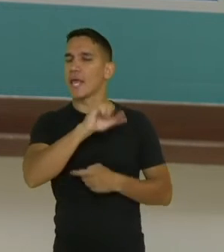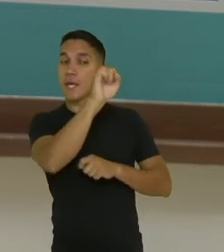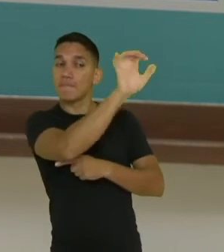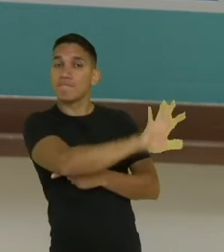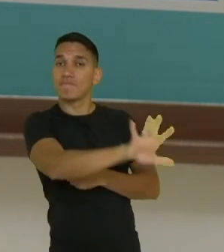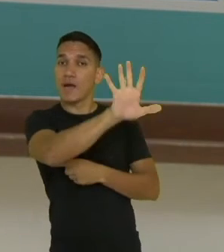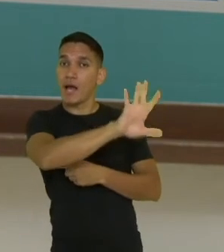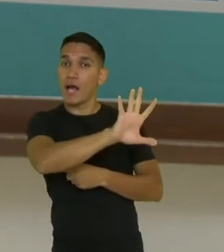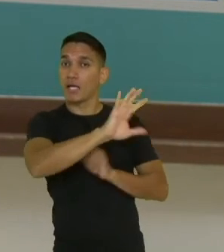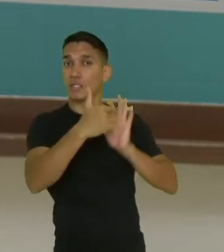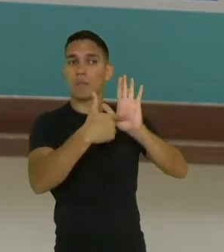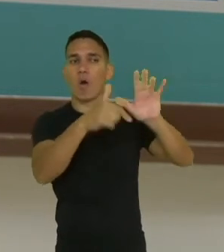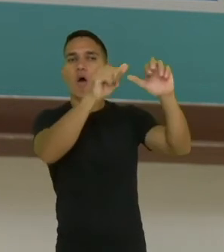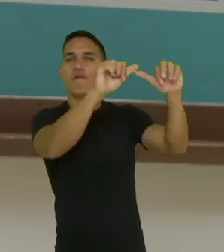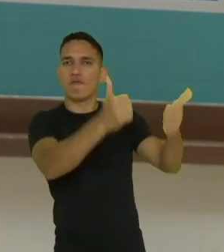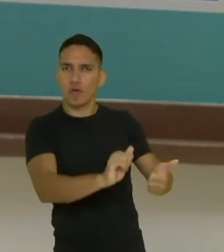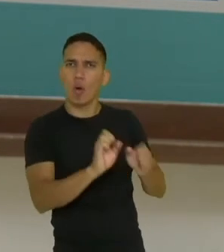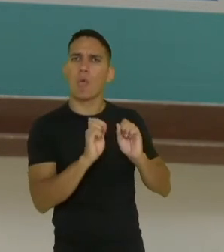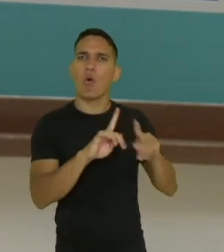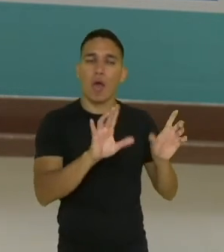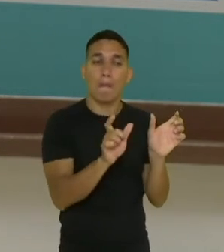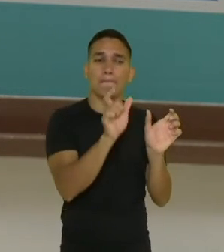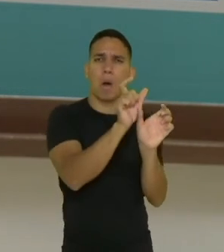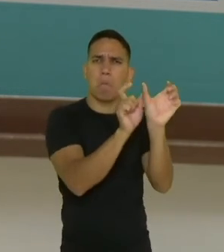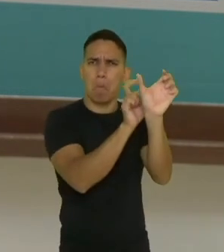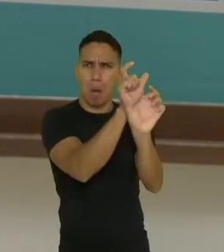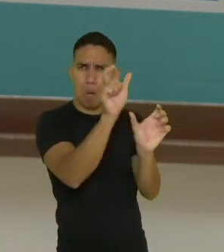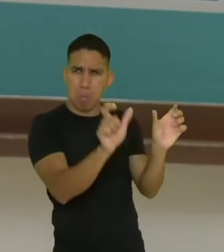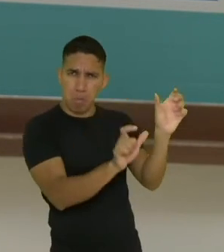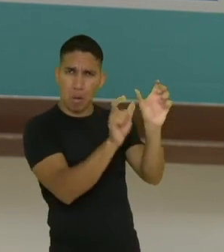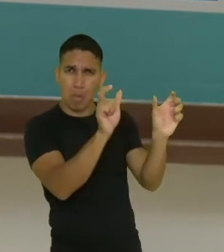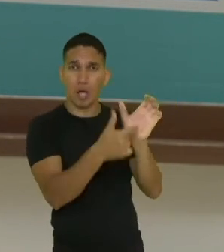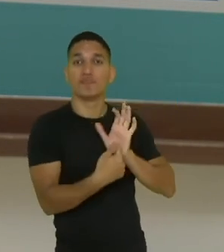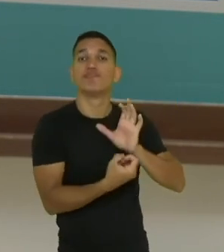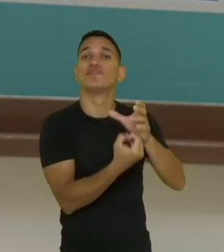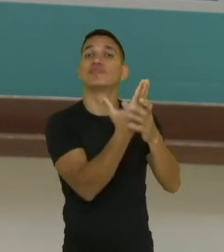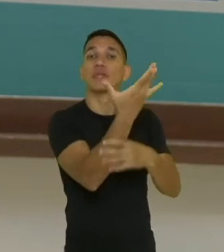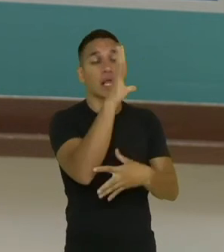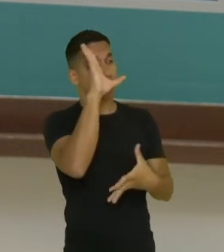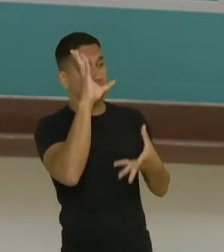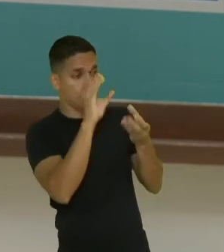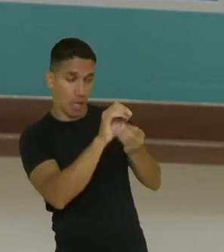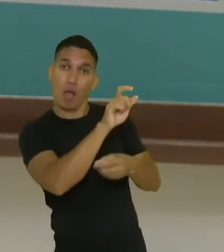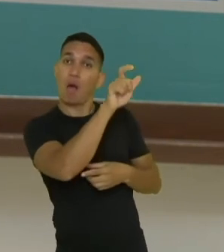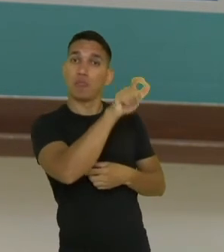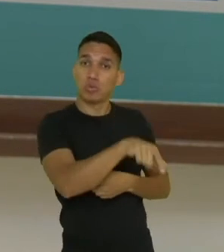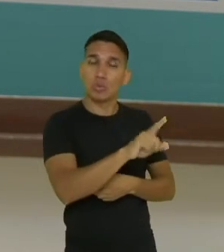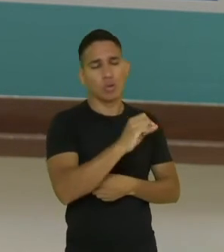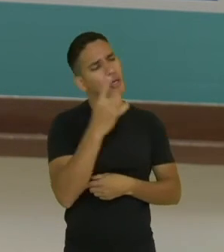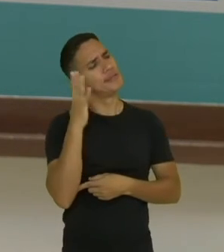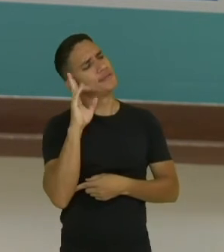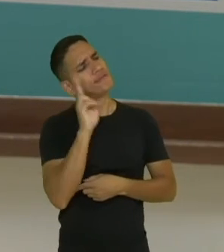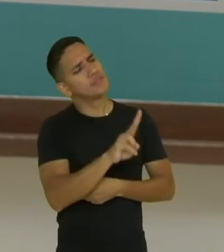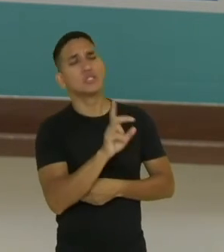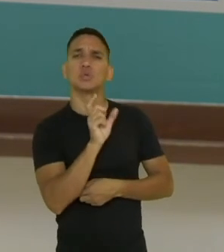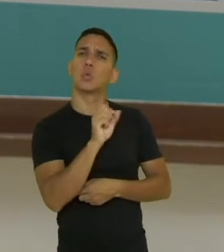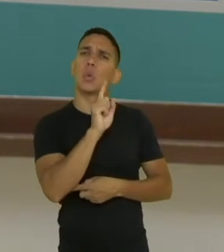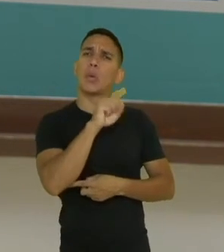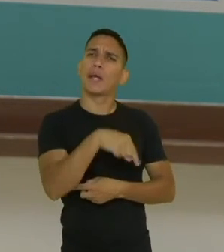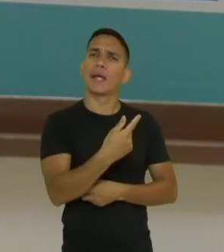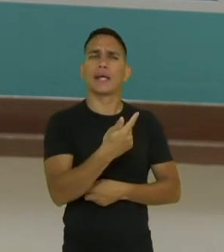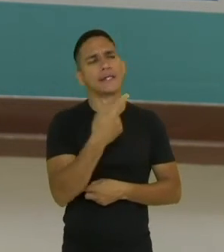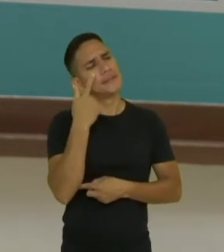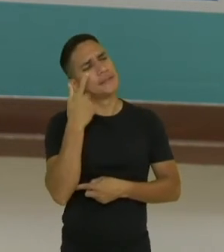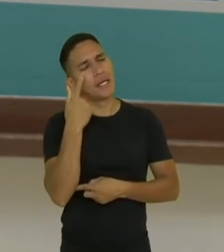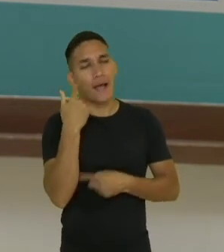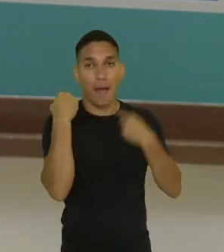imagem figurativa. A partir da junção das letras, eu entendo eu entendo ali que eu tenho o olhar,